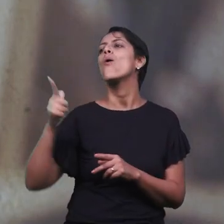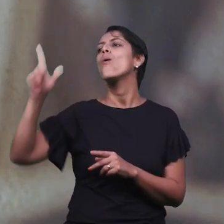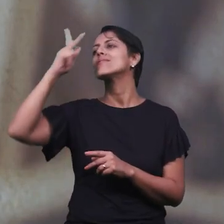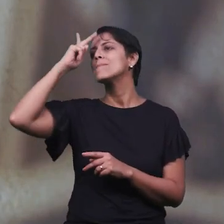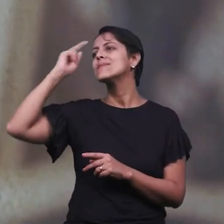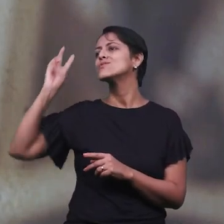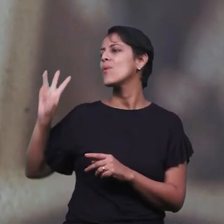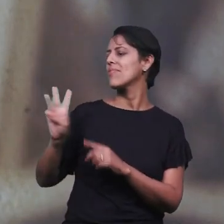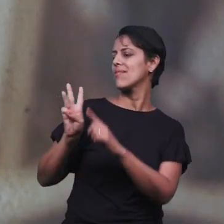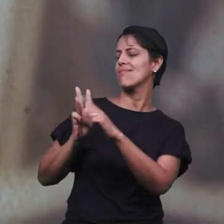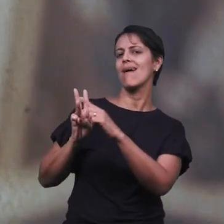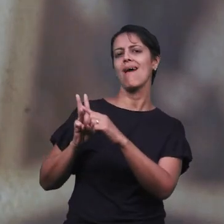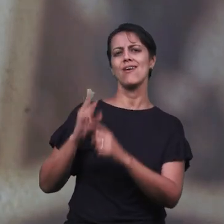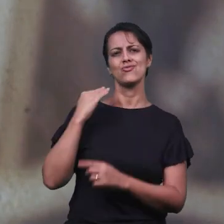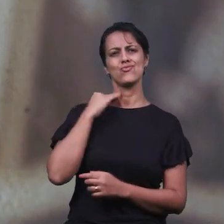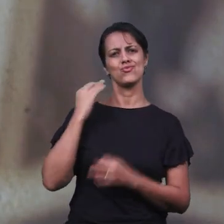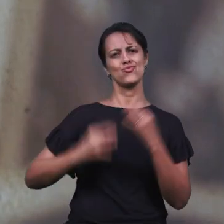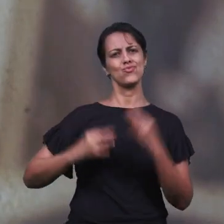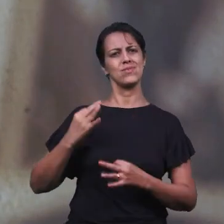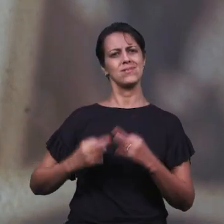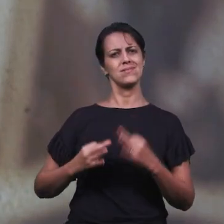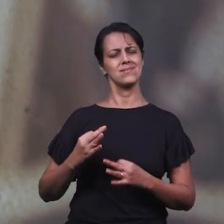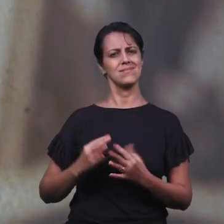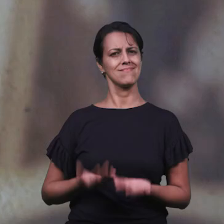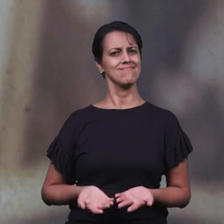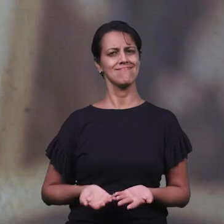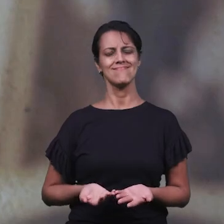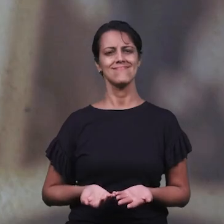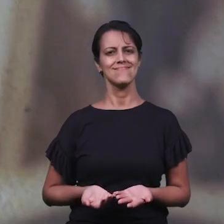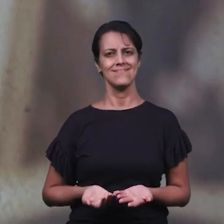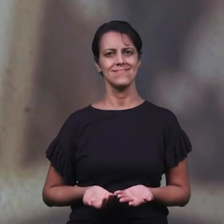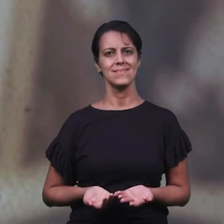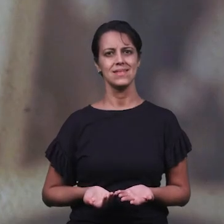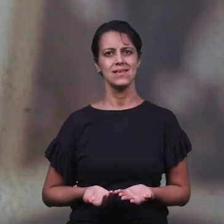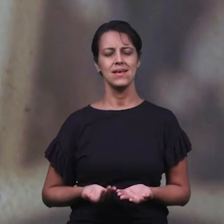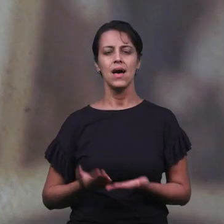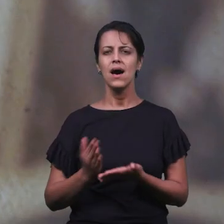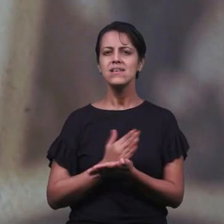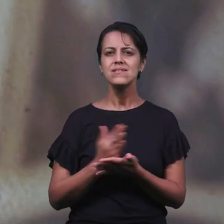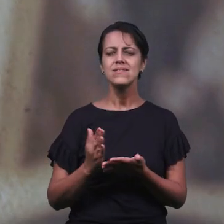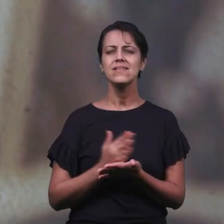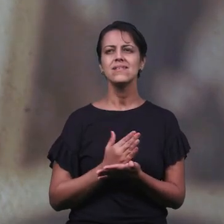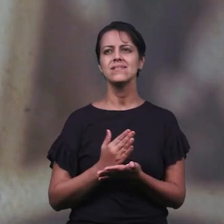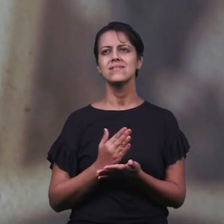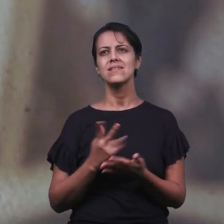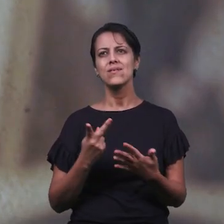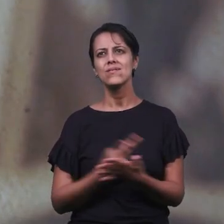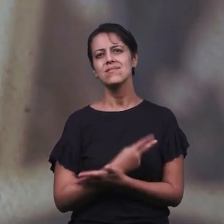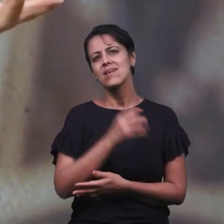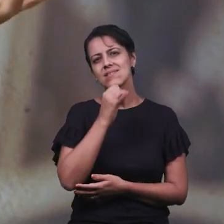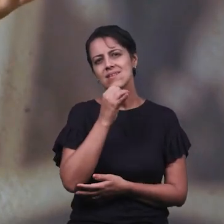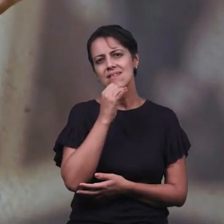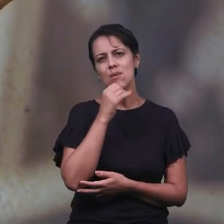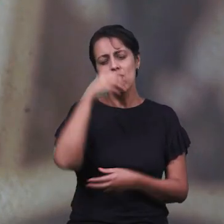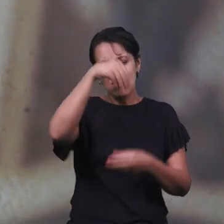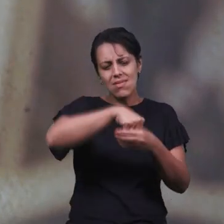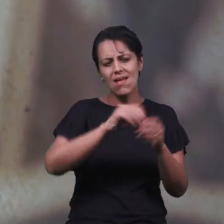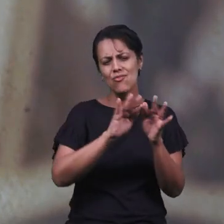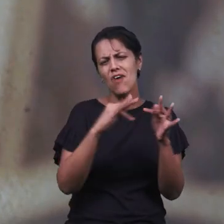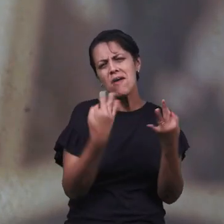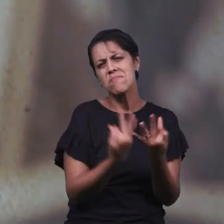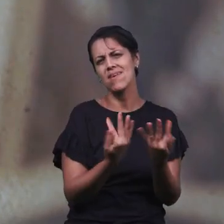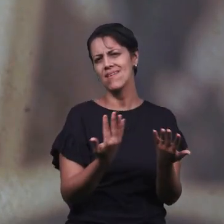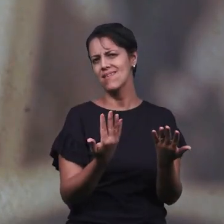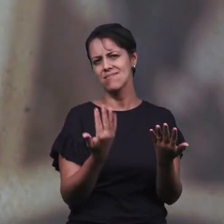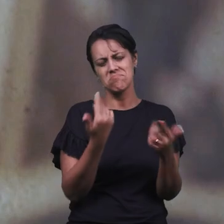delegou isso a uma pessoa estranha. E muitas vezes, nós vamos falar aqui, questões até de família. Sim.